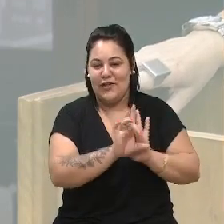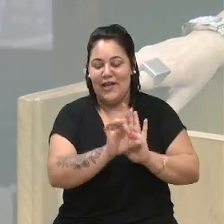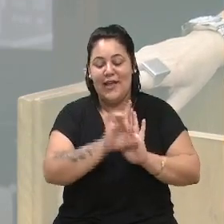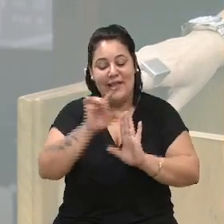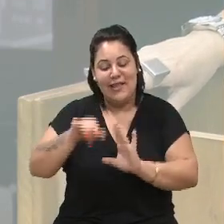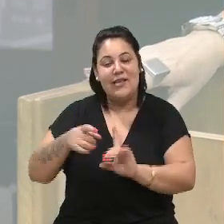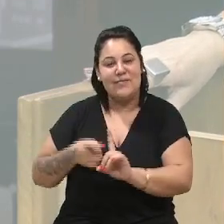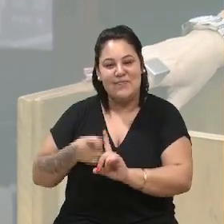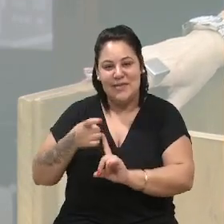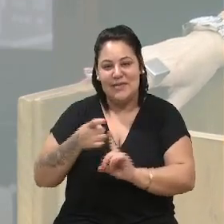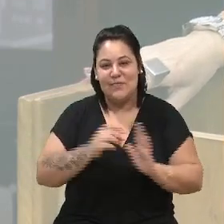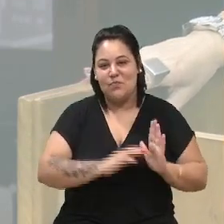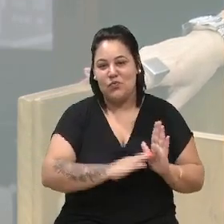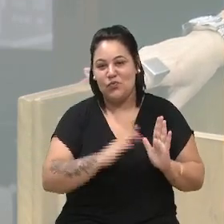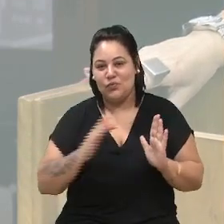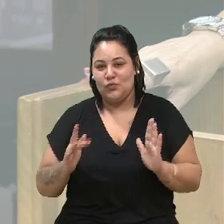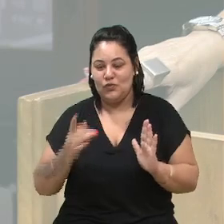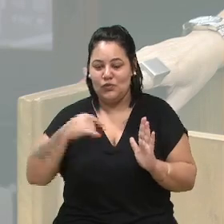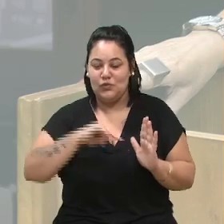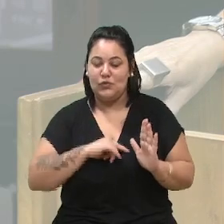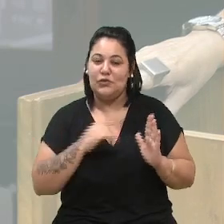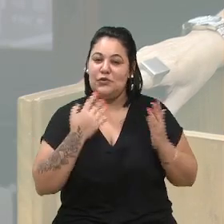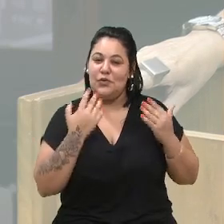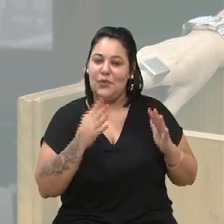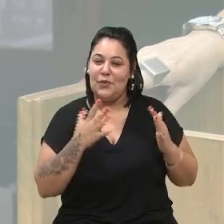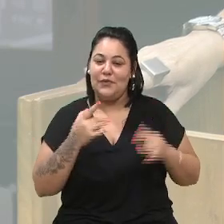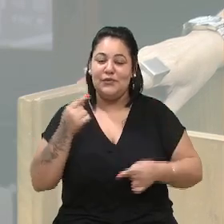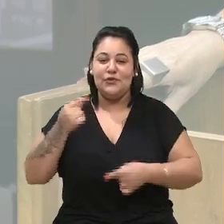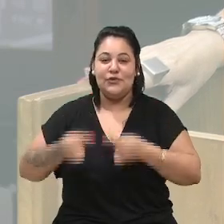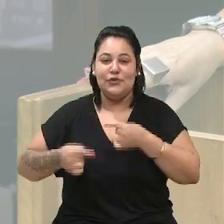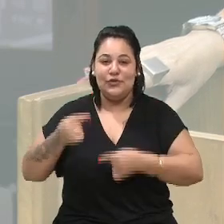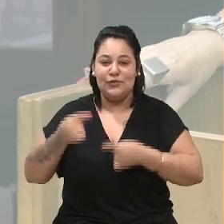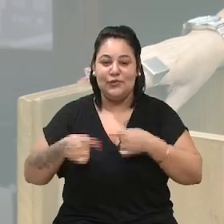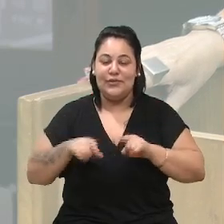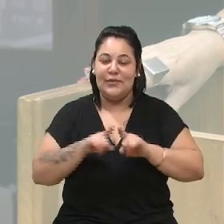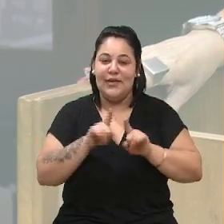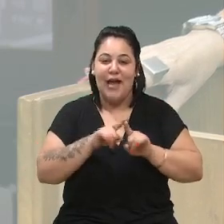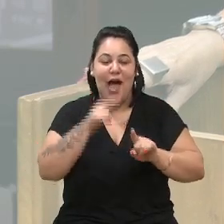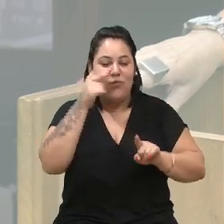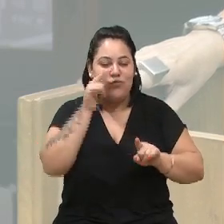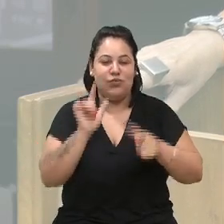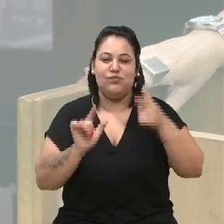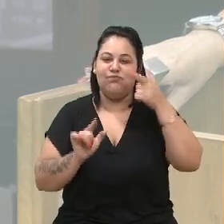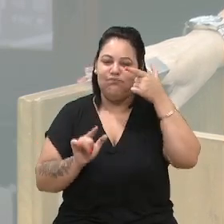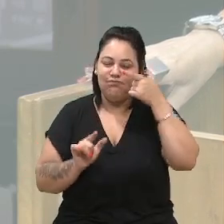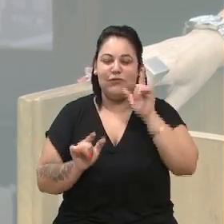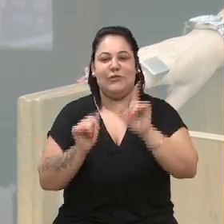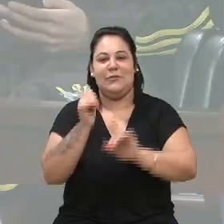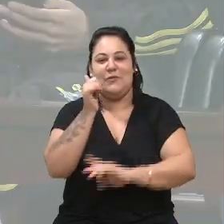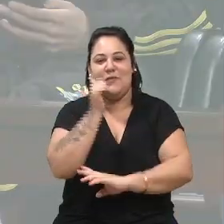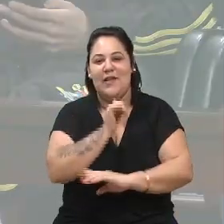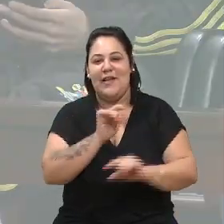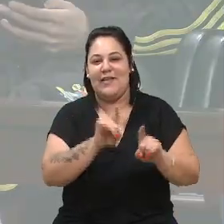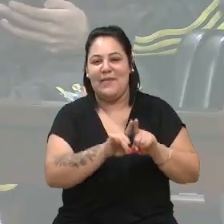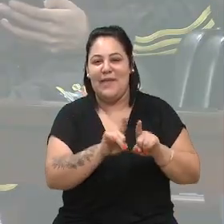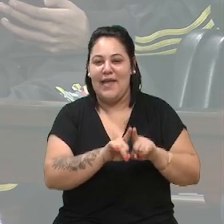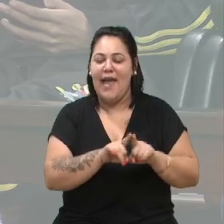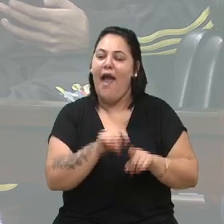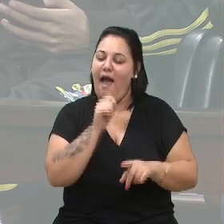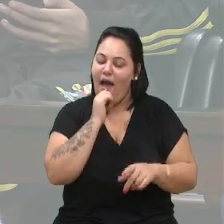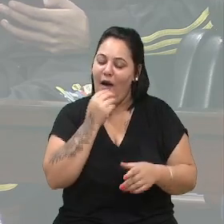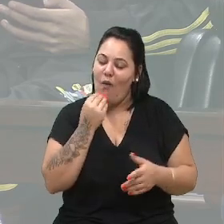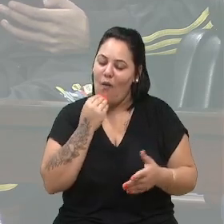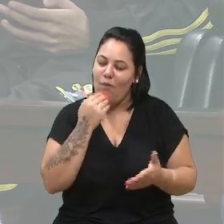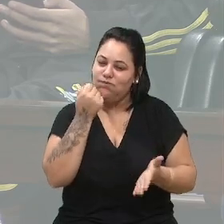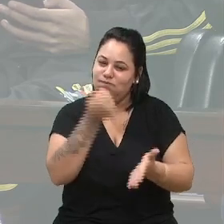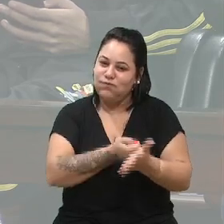né, que nós comemoramos e discutimos as vitórias, as conquistas e ainda as lutas